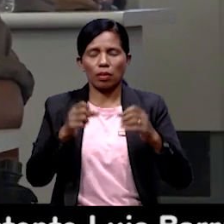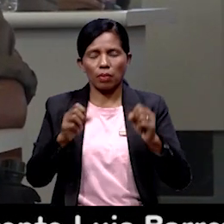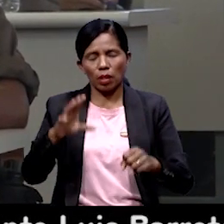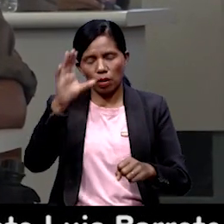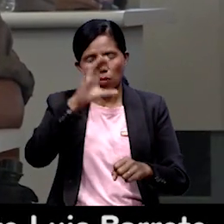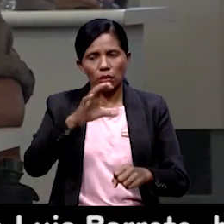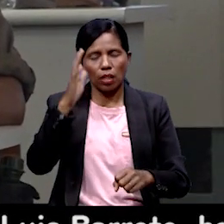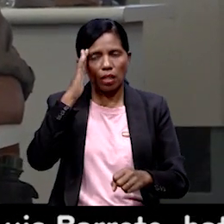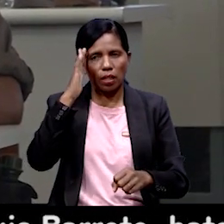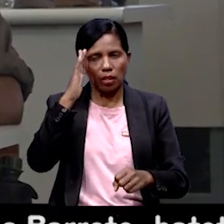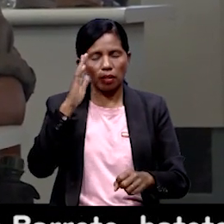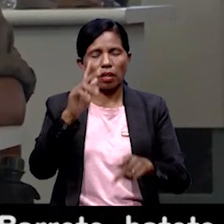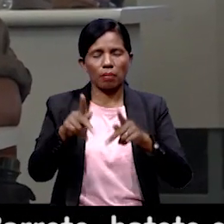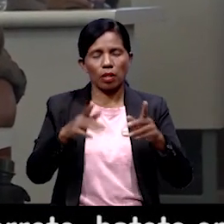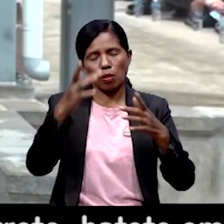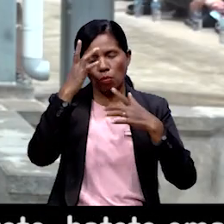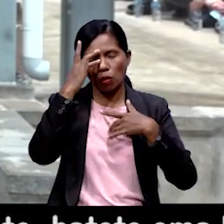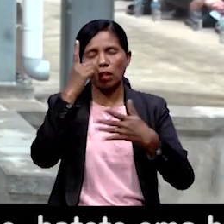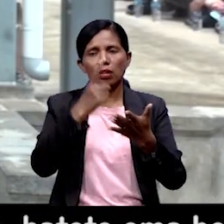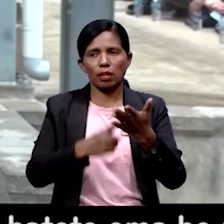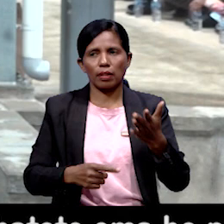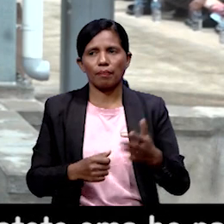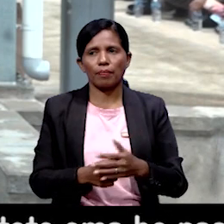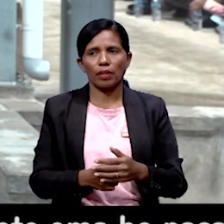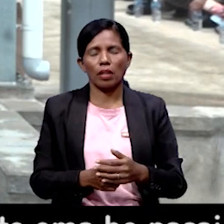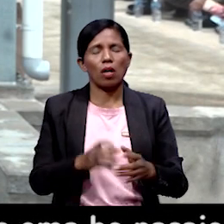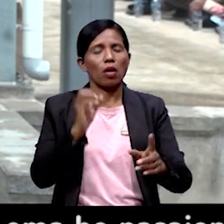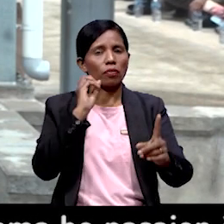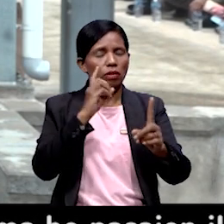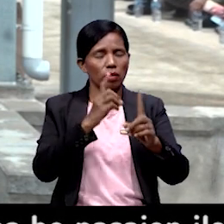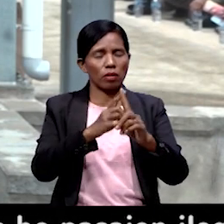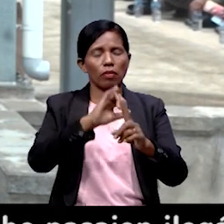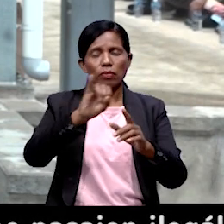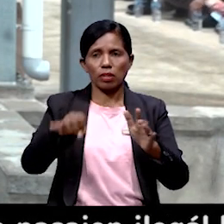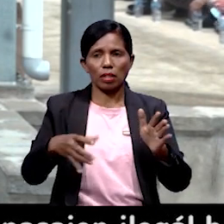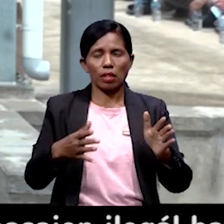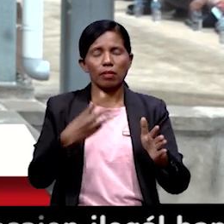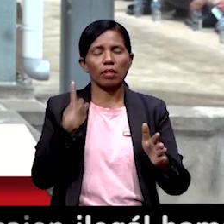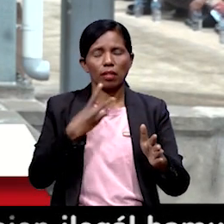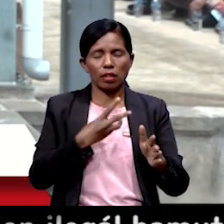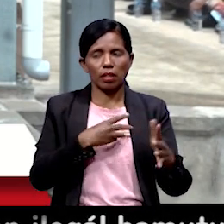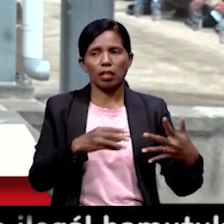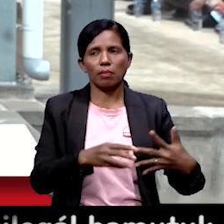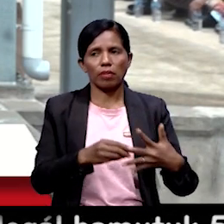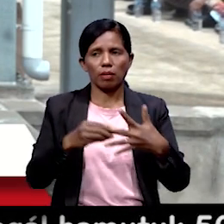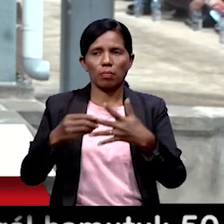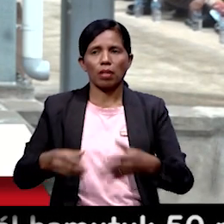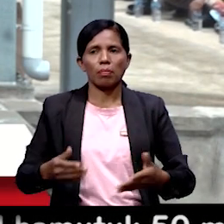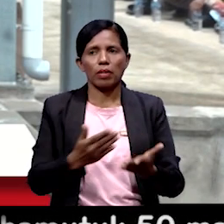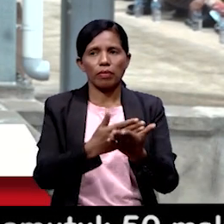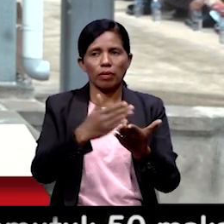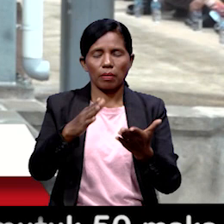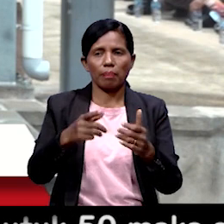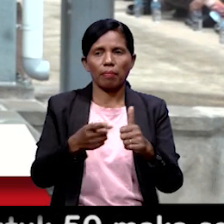identifica forsa sira ne moras lolos. I objetivo zeraj ne be ohia ohi itene especialista sira mai fo.